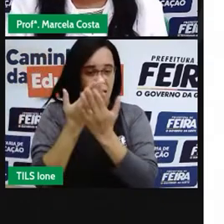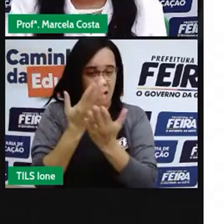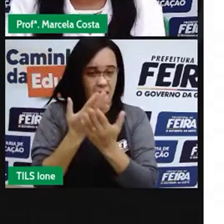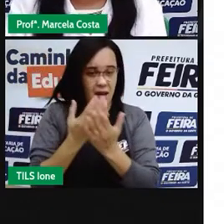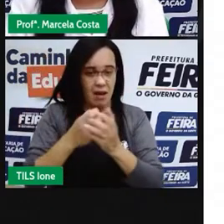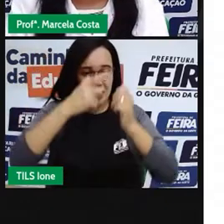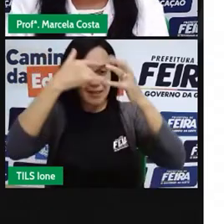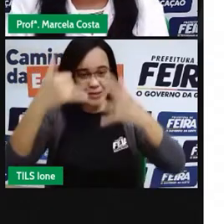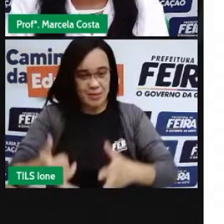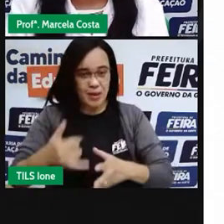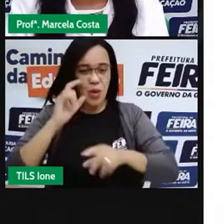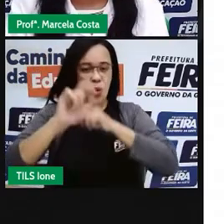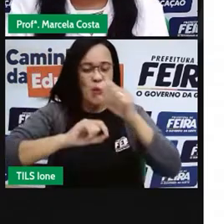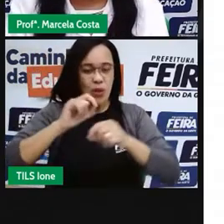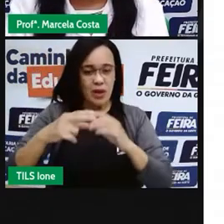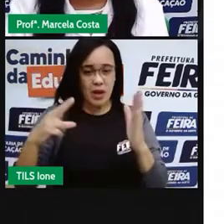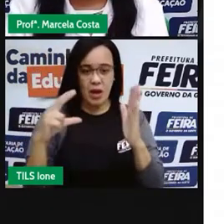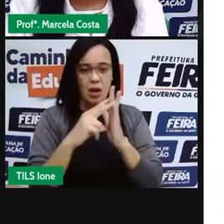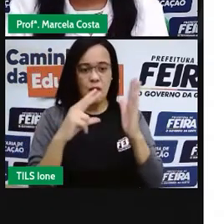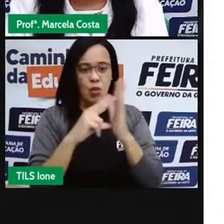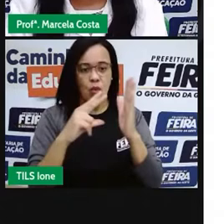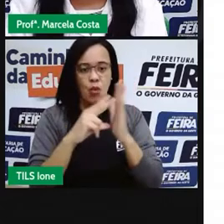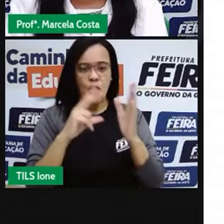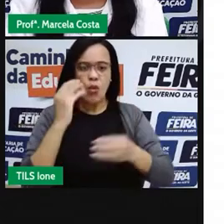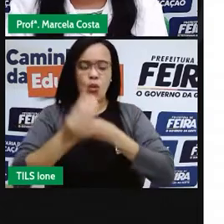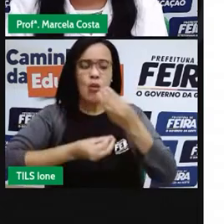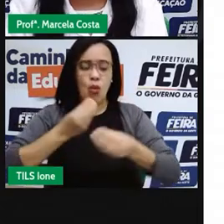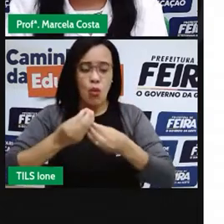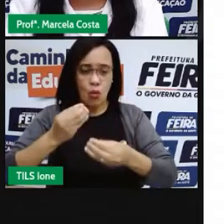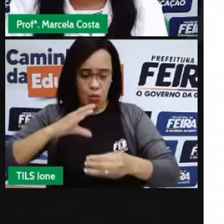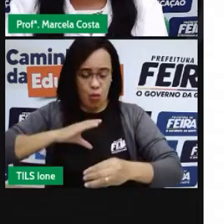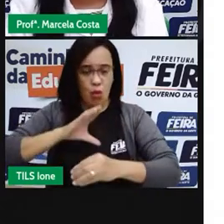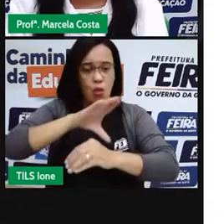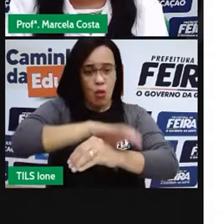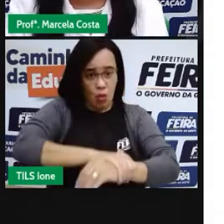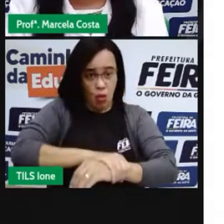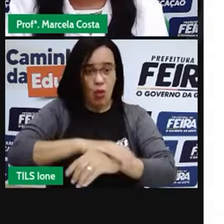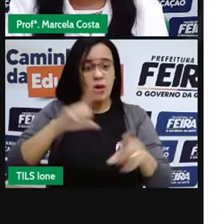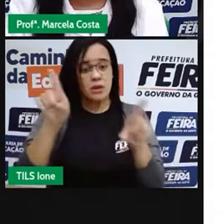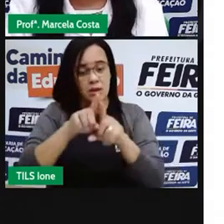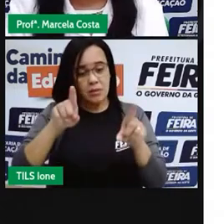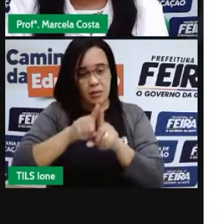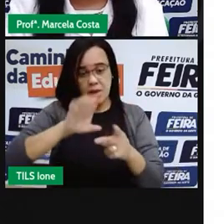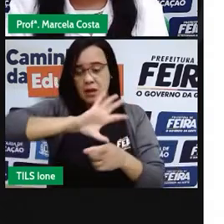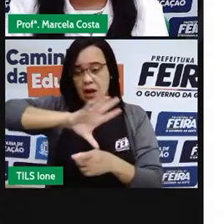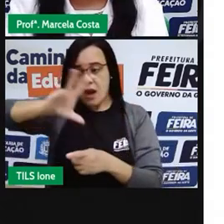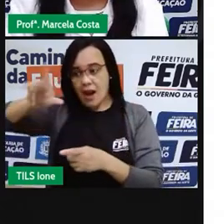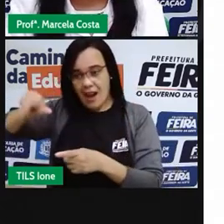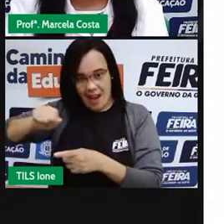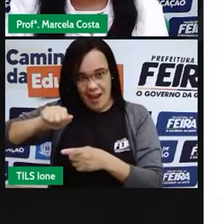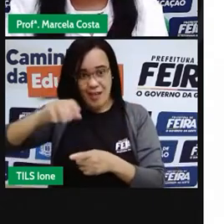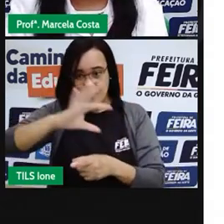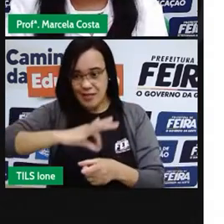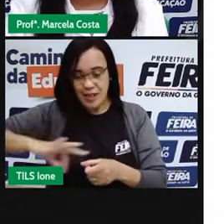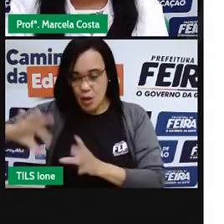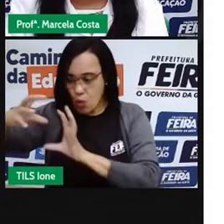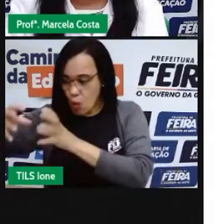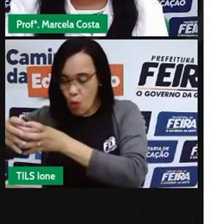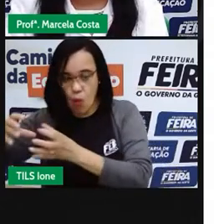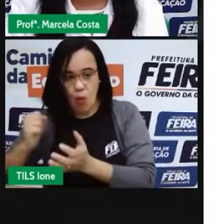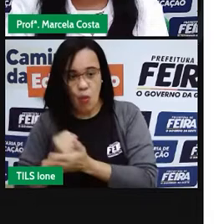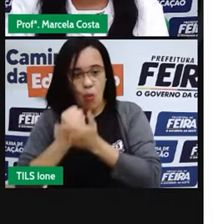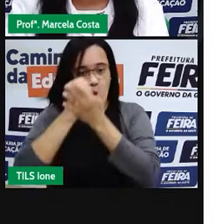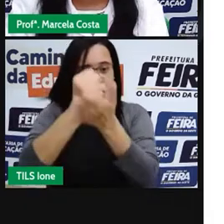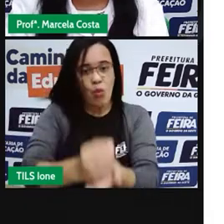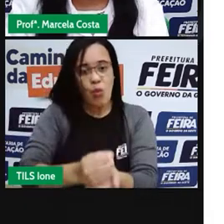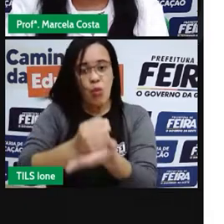indígenas, os portugueses e os africanos, eles contribuíram para